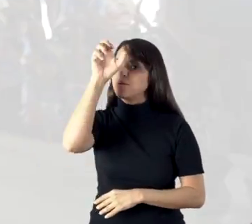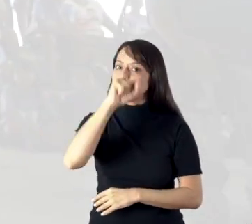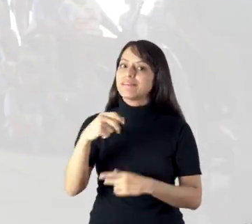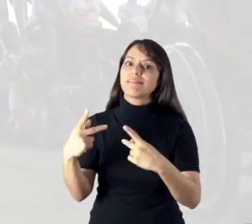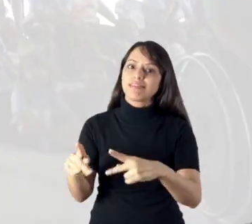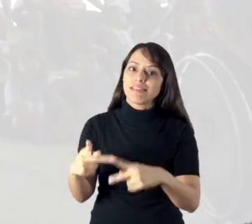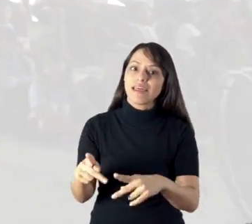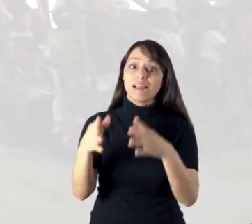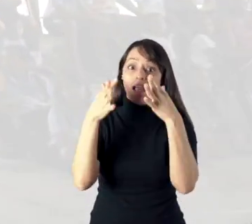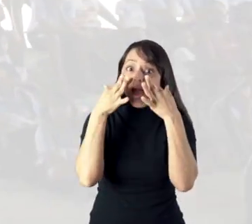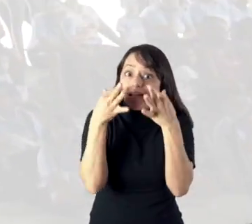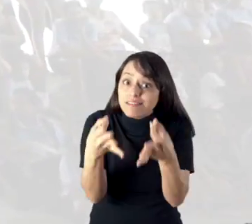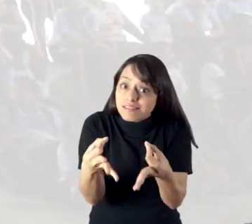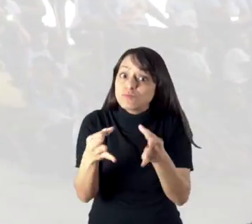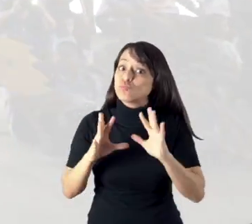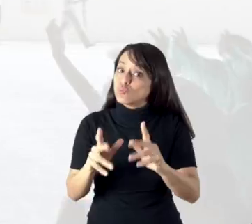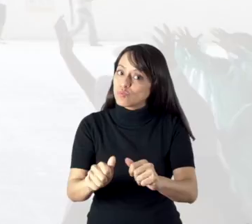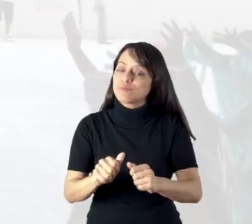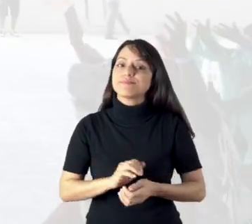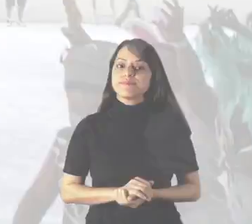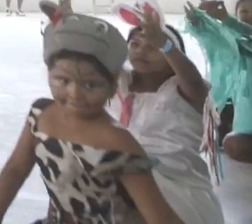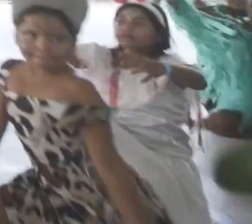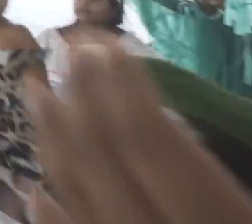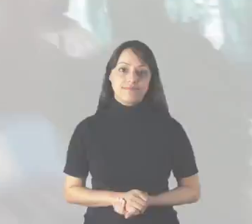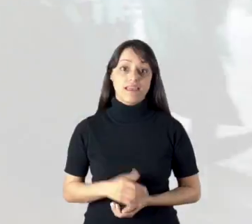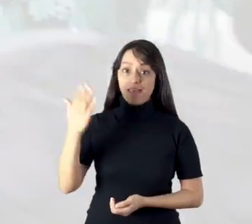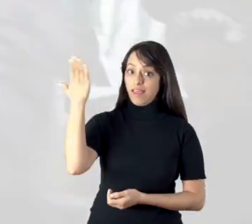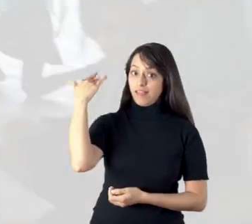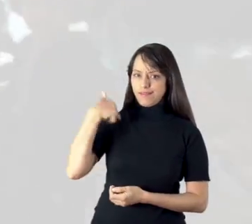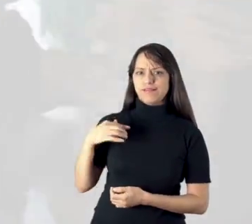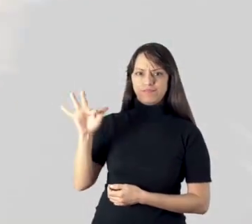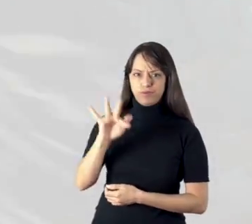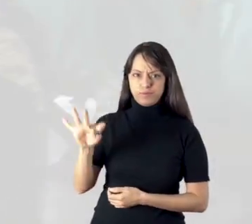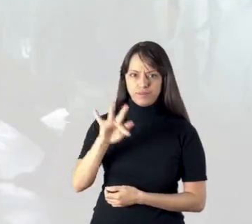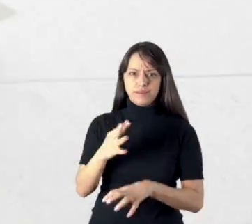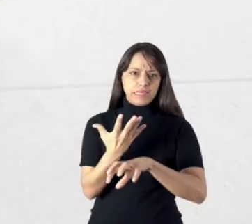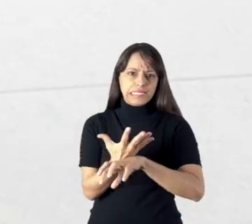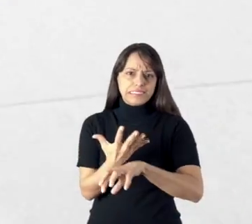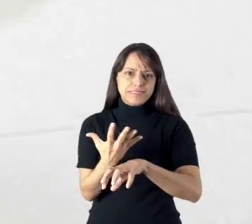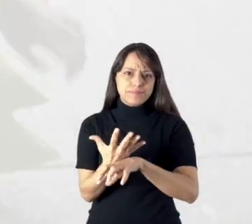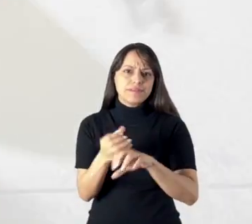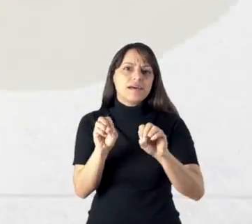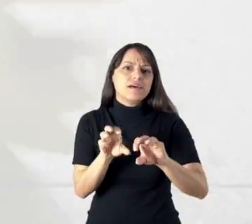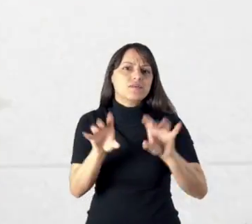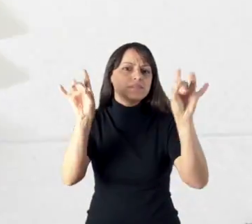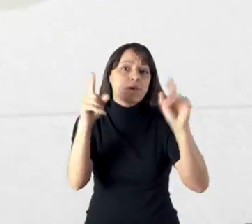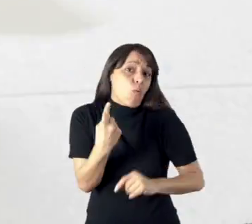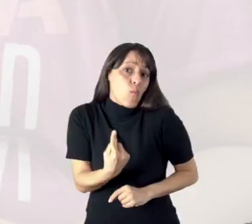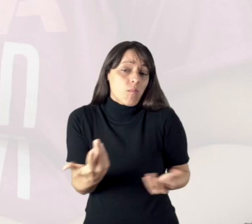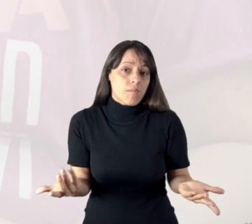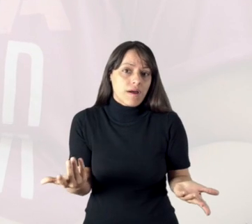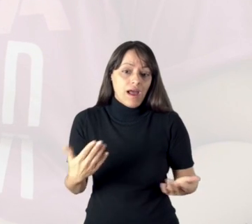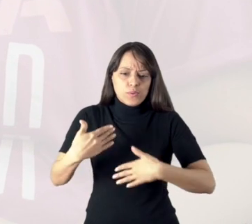no aprendizado dele, concentração, atenção, tudo. No meu curso, eu tive uma cadeira opcional de educação